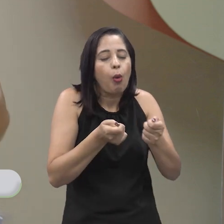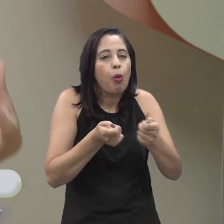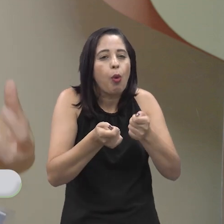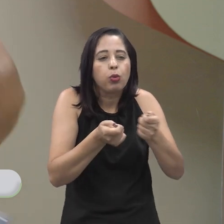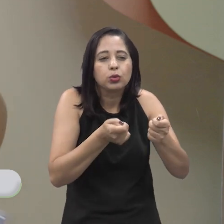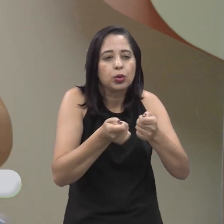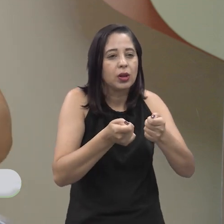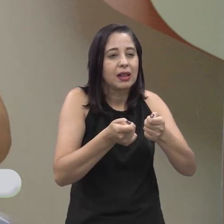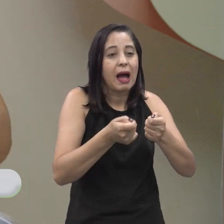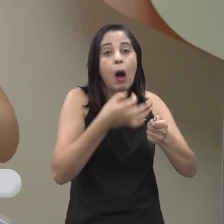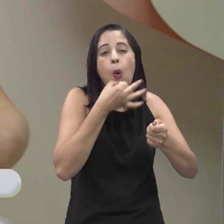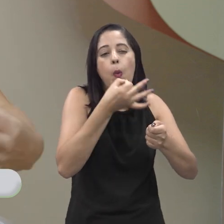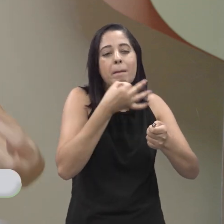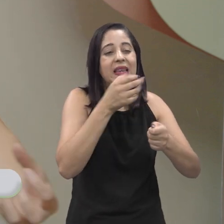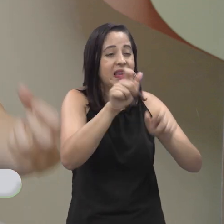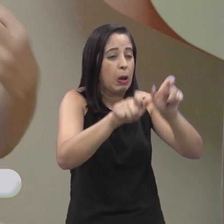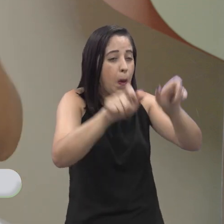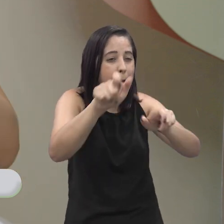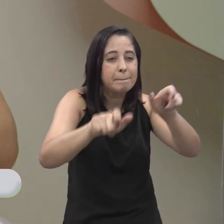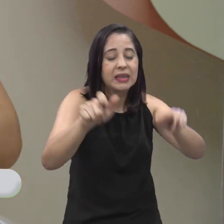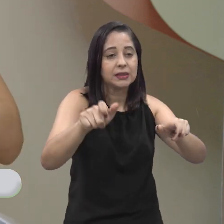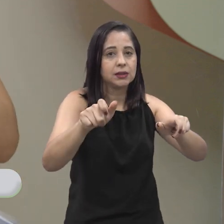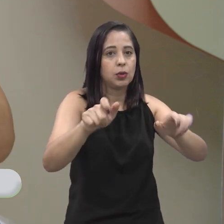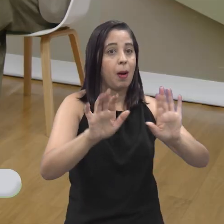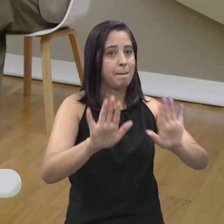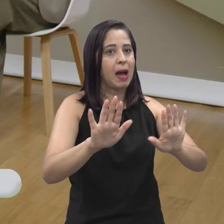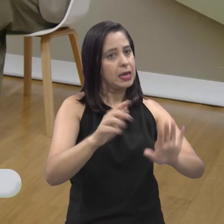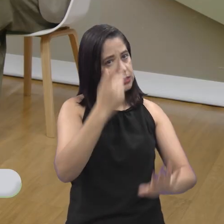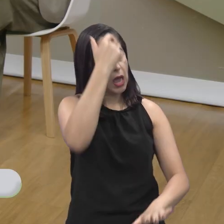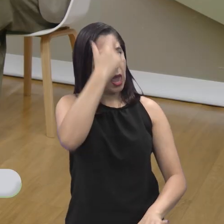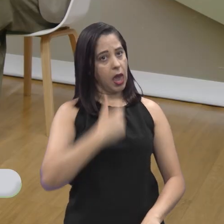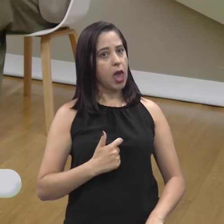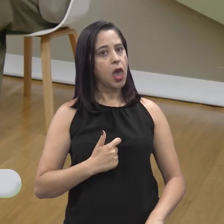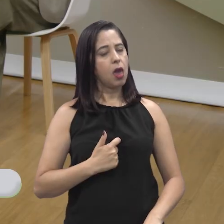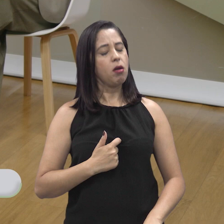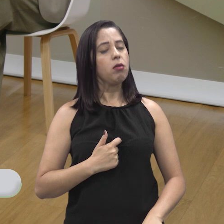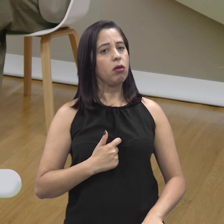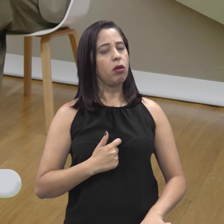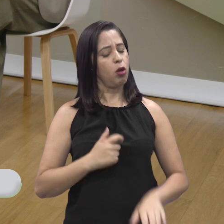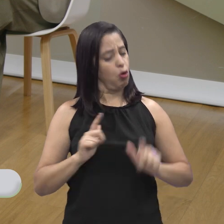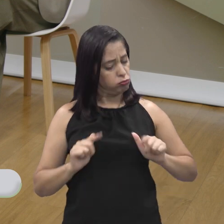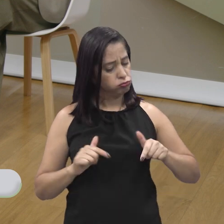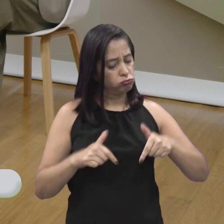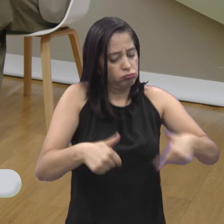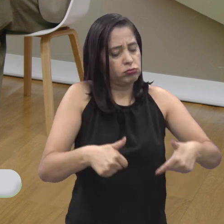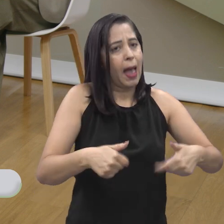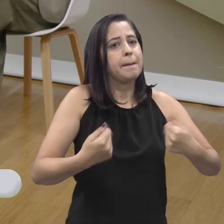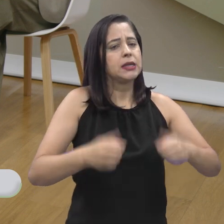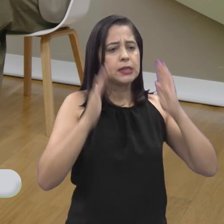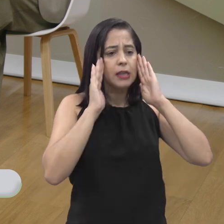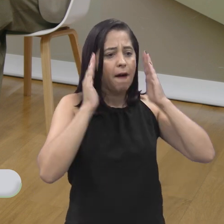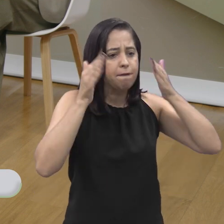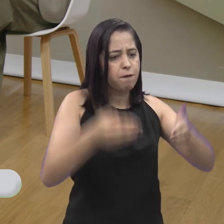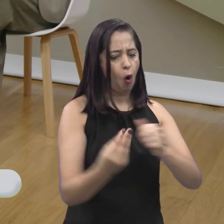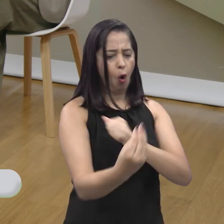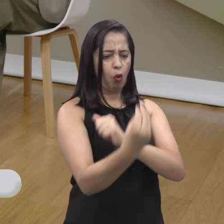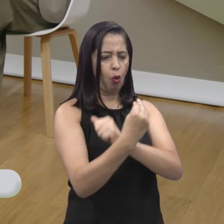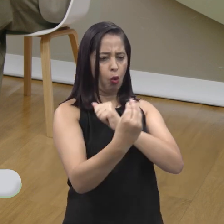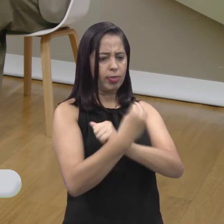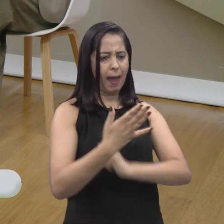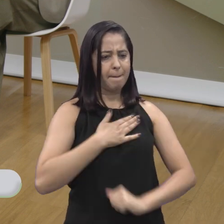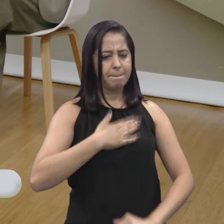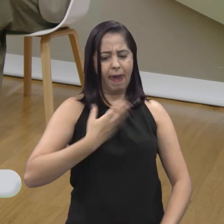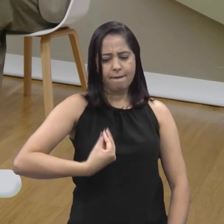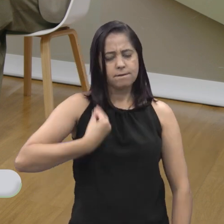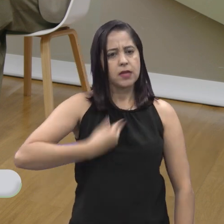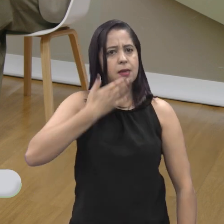os outros, mas é aquilo, né, fazer o que está ao seu alcance para você focar na sua saúde mental, na sua qualidade de vida, no